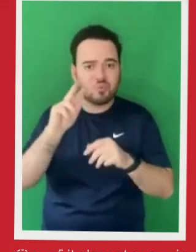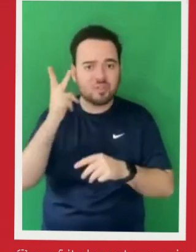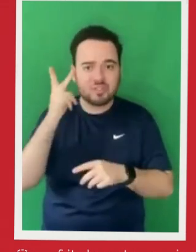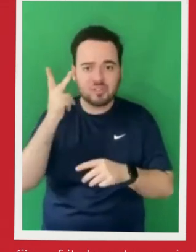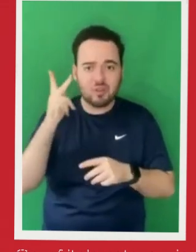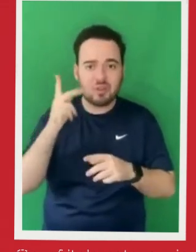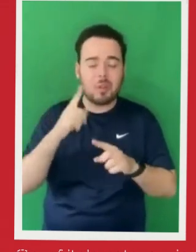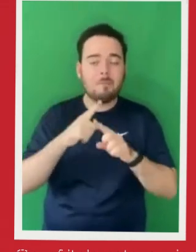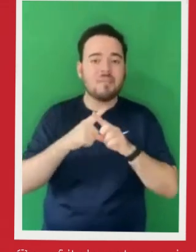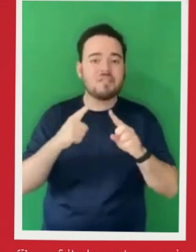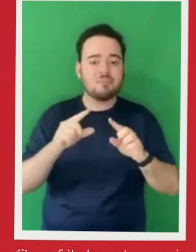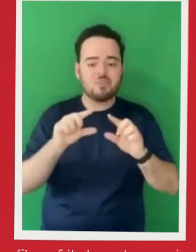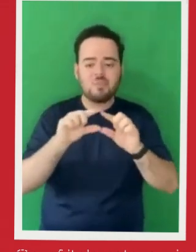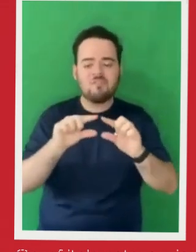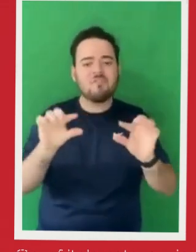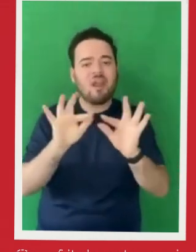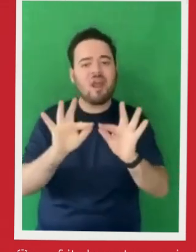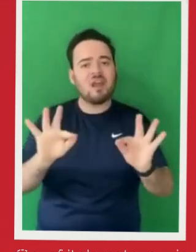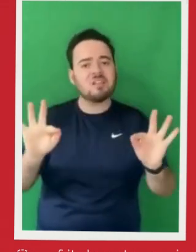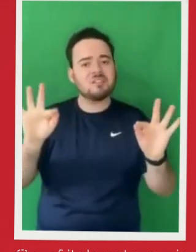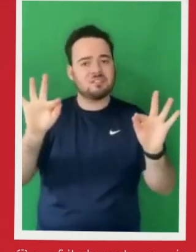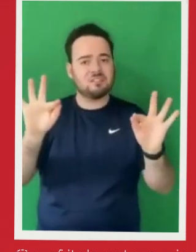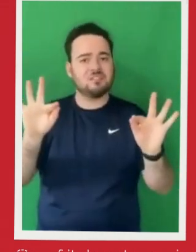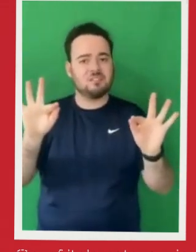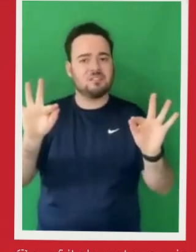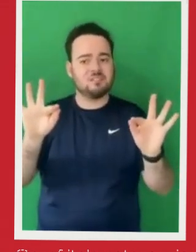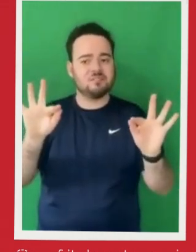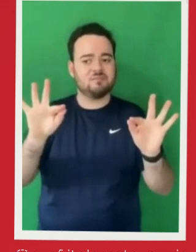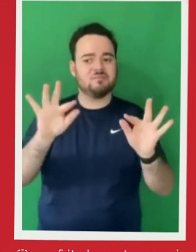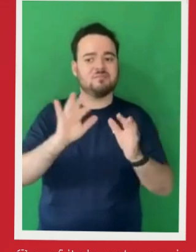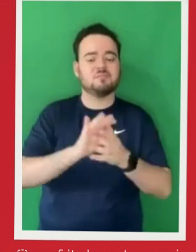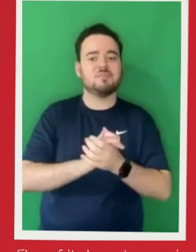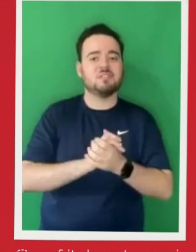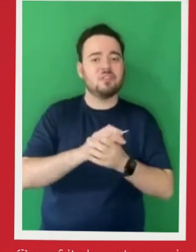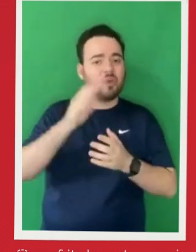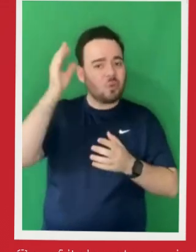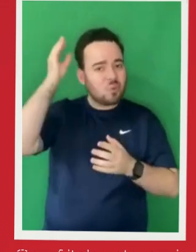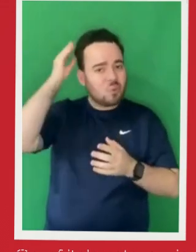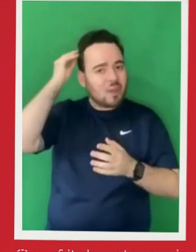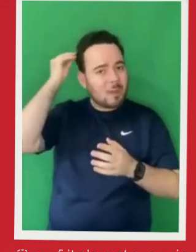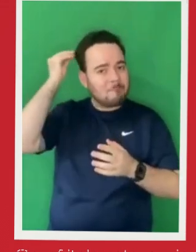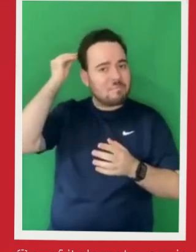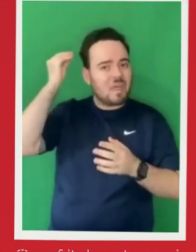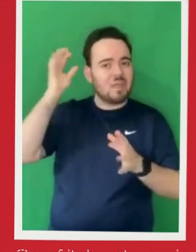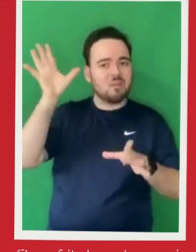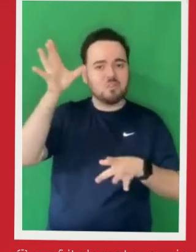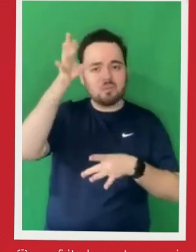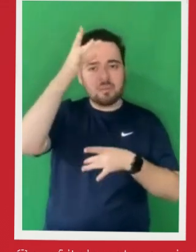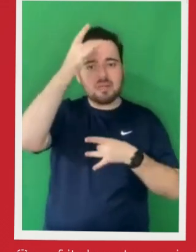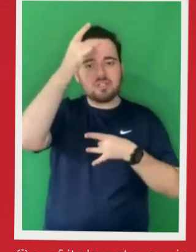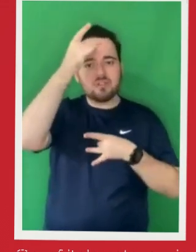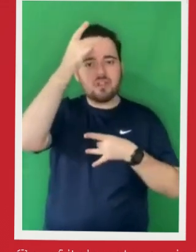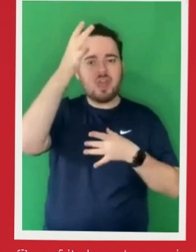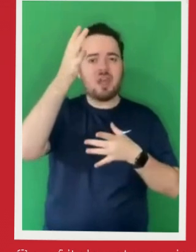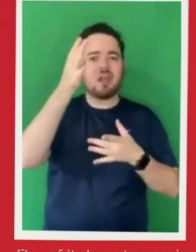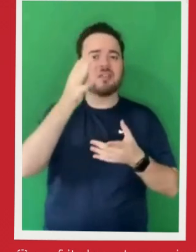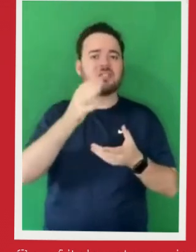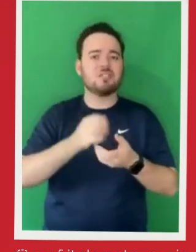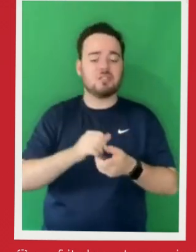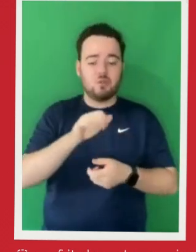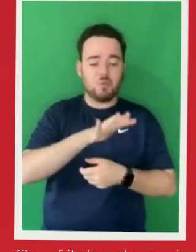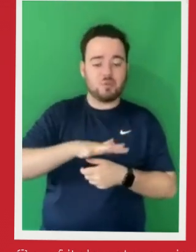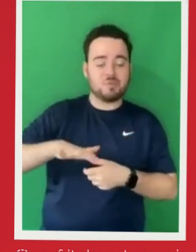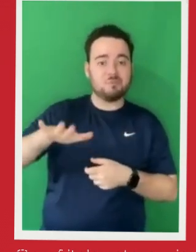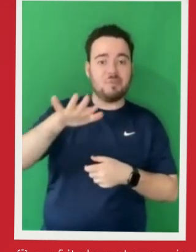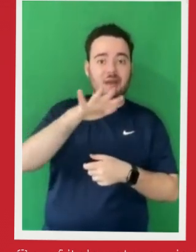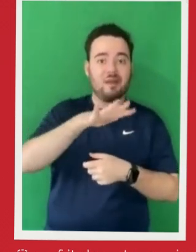da história, mas você lembra de um elemento dele, do livro laranja de uma história, do cabelo de uma personagem, de